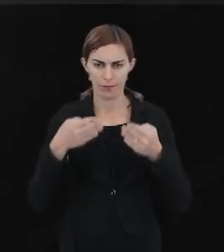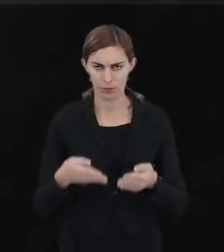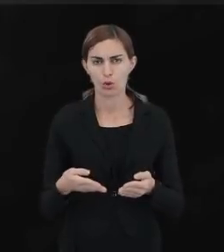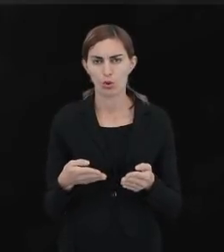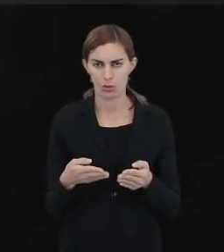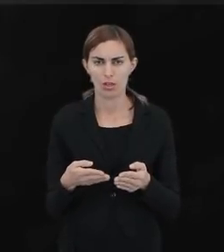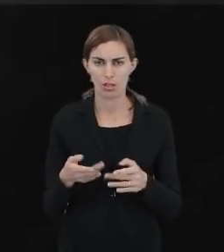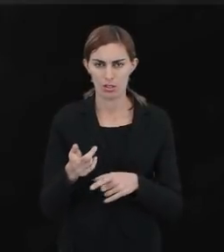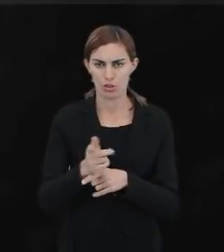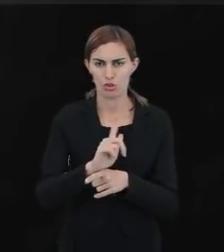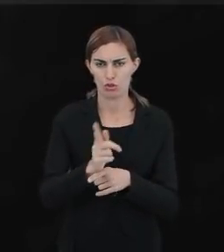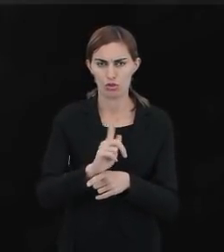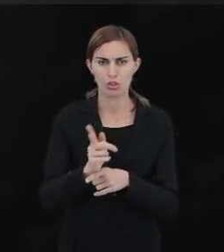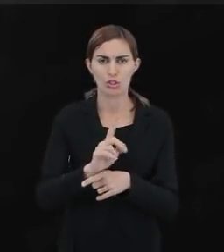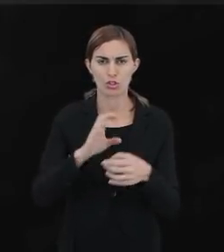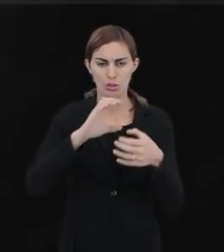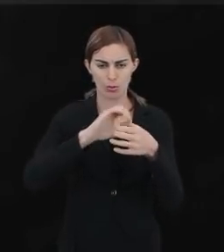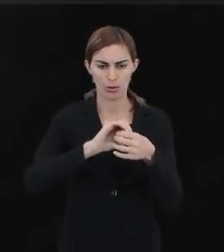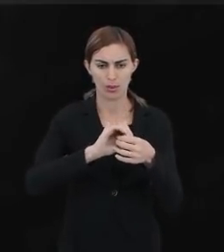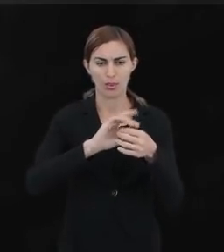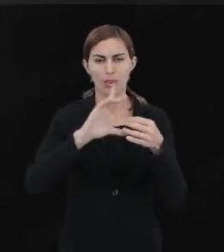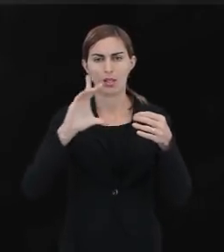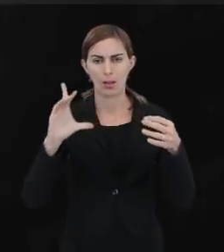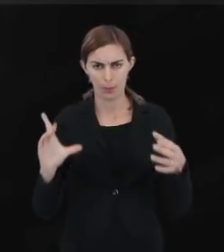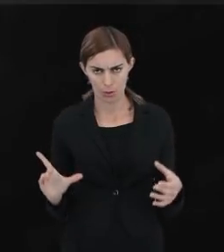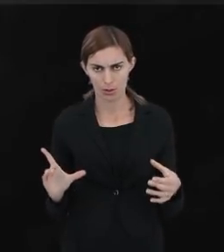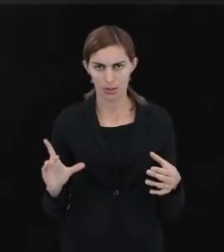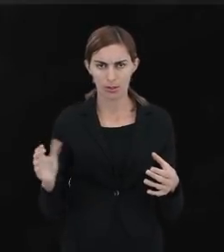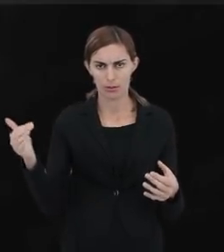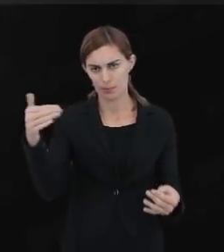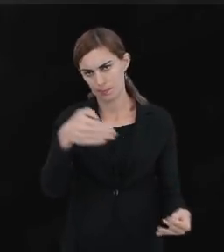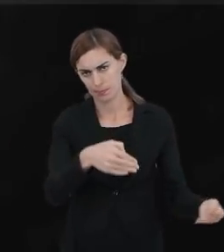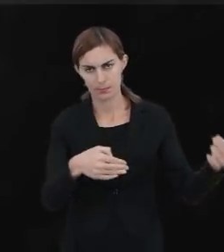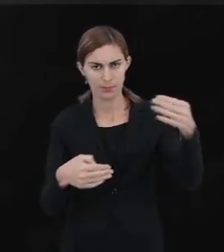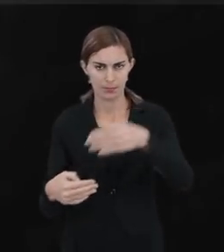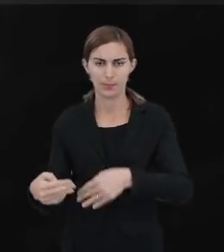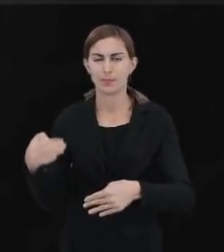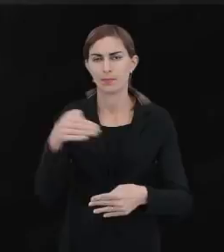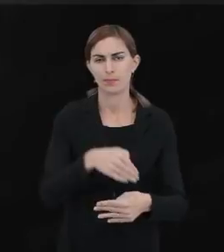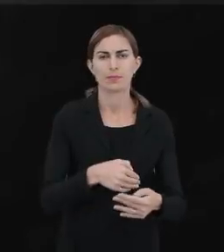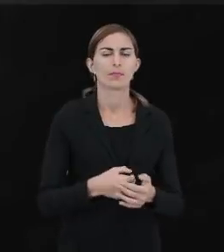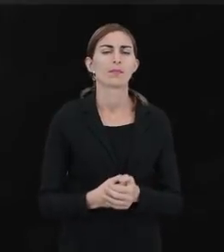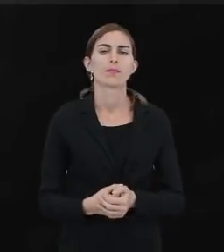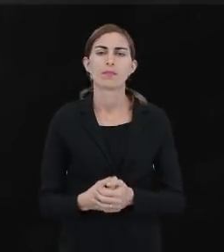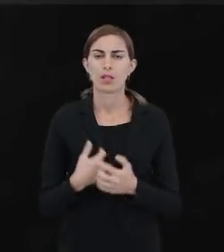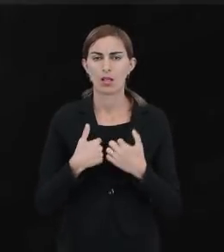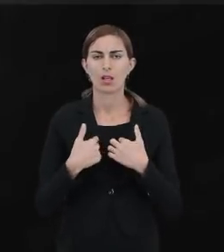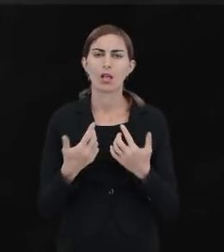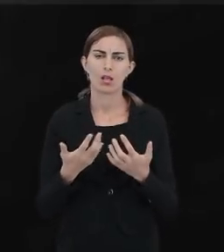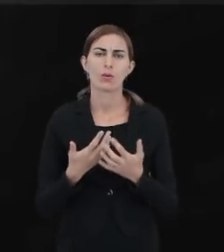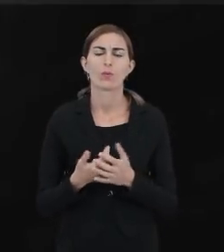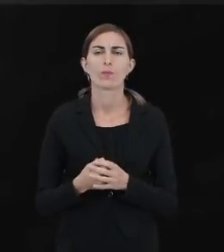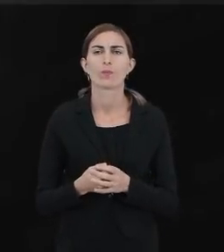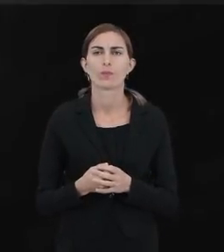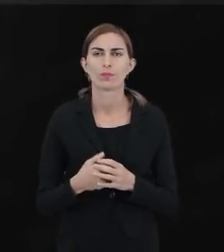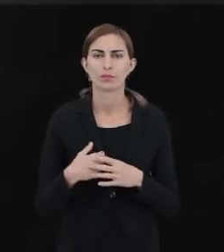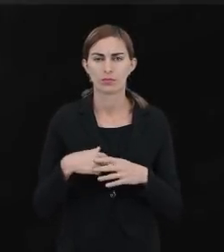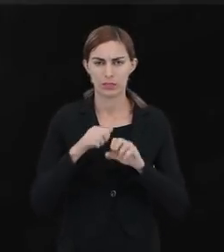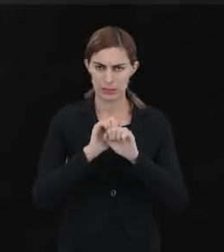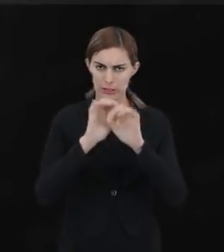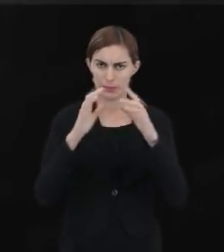questão da gestão democrática e participativa eu considero que o